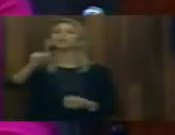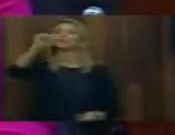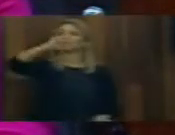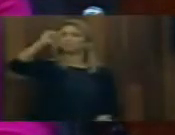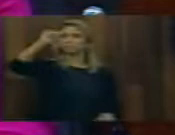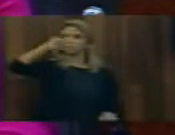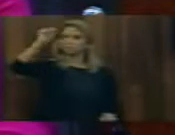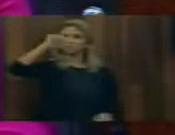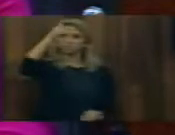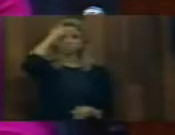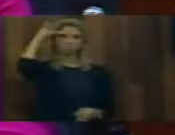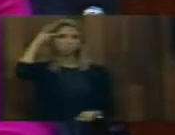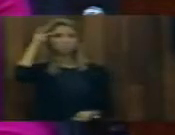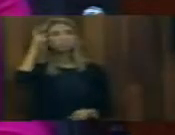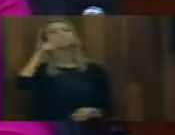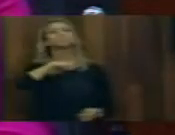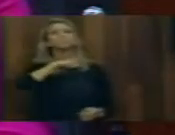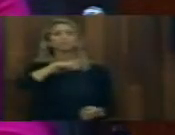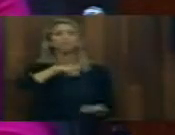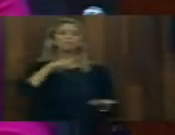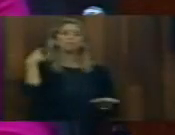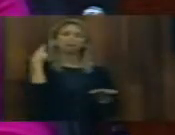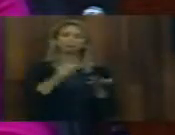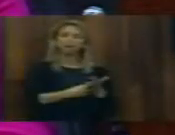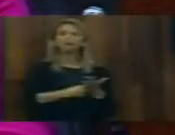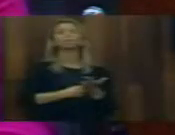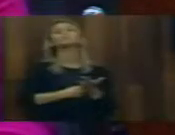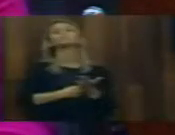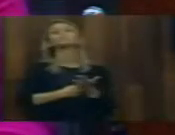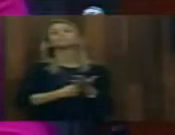catadores legalmente estabelecidas no município de Cabo Frio.